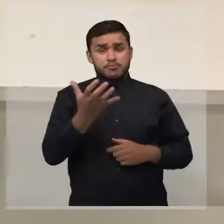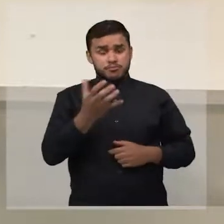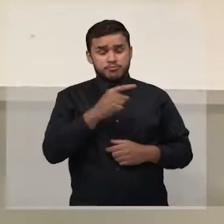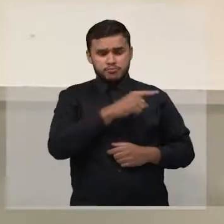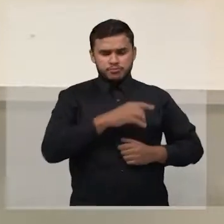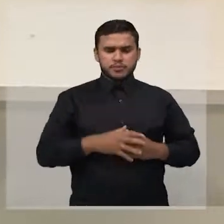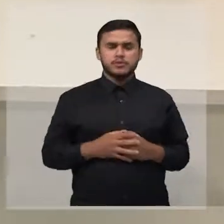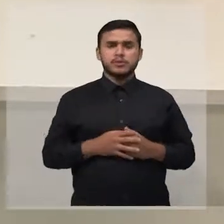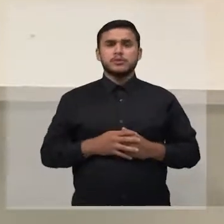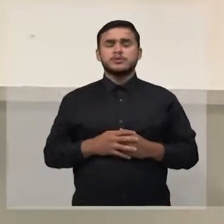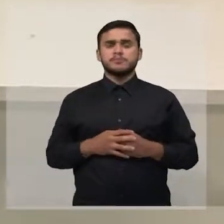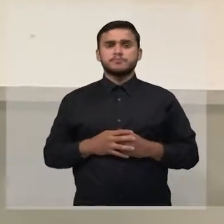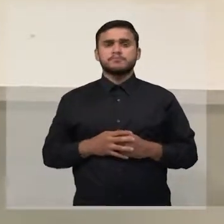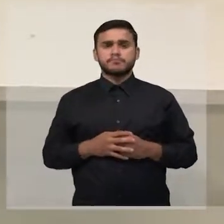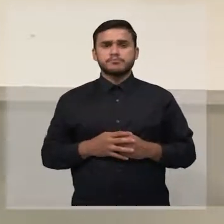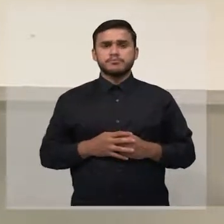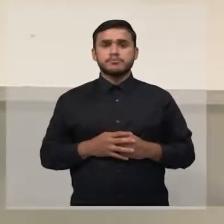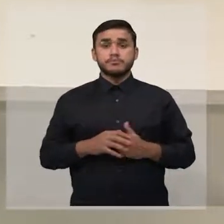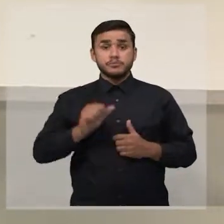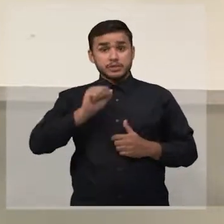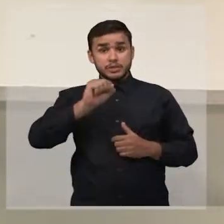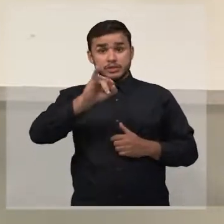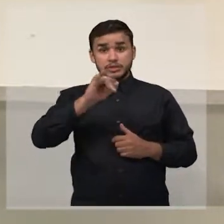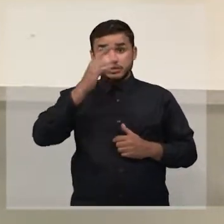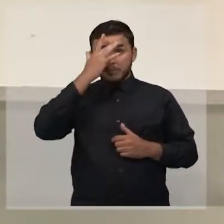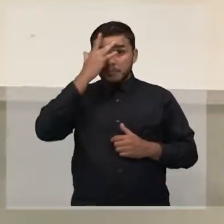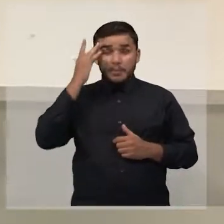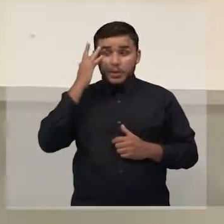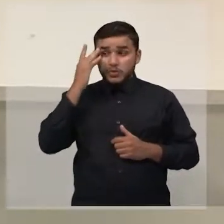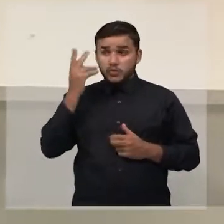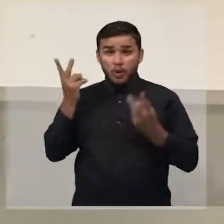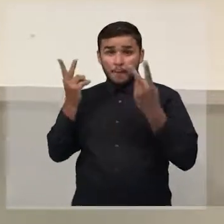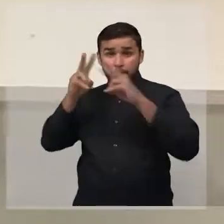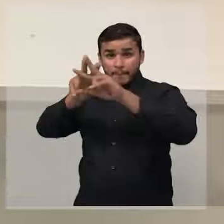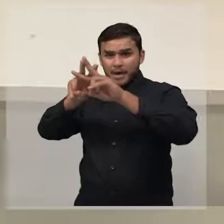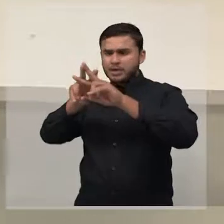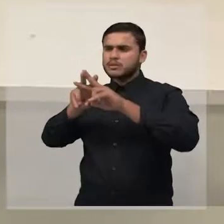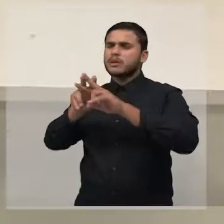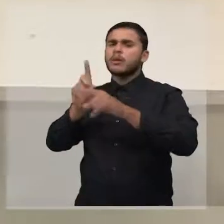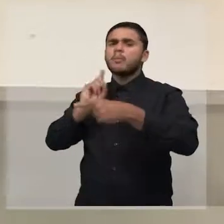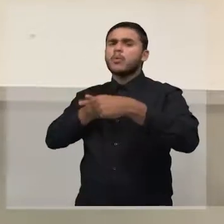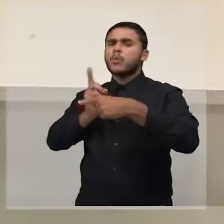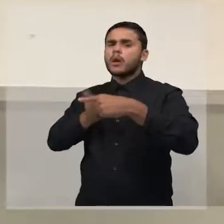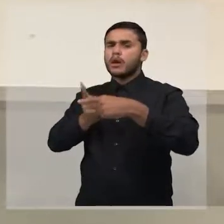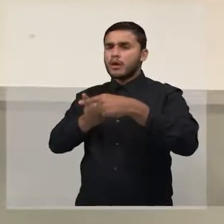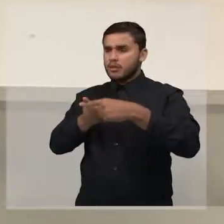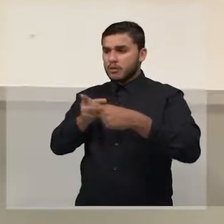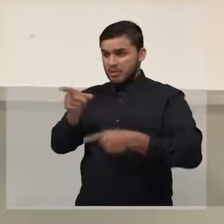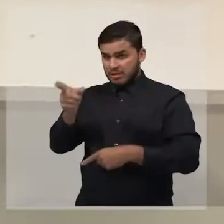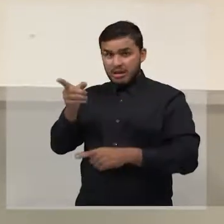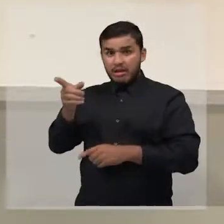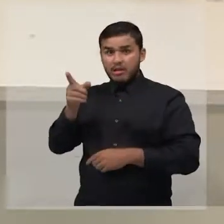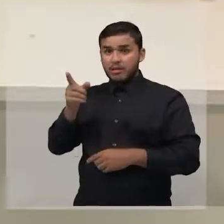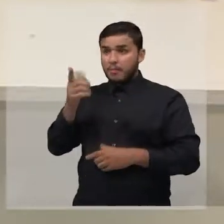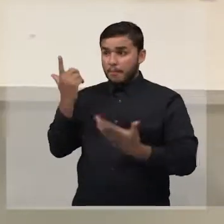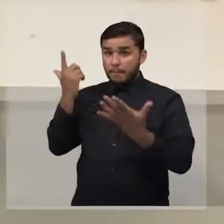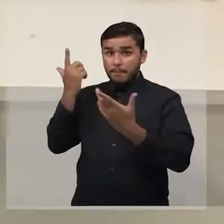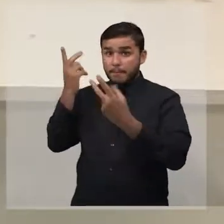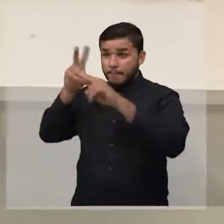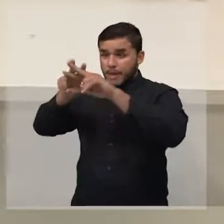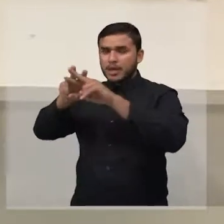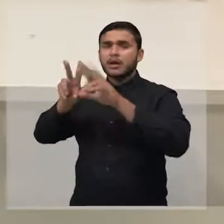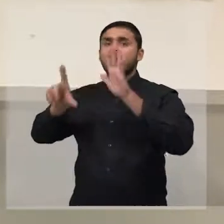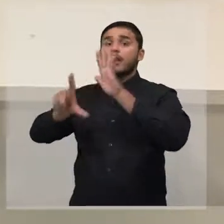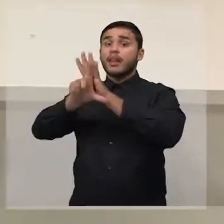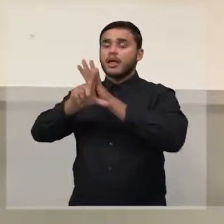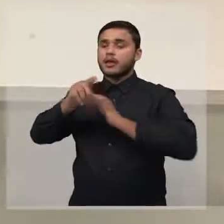a nomeação de pessoas condenadas pela Lei Maria da Penha para cargos comissionados